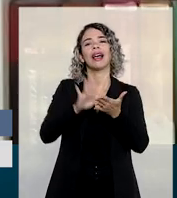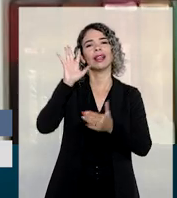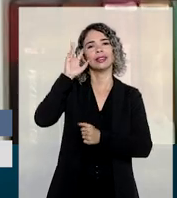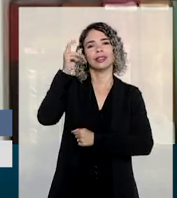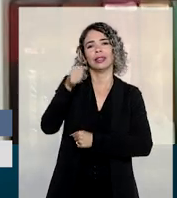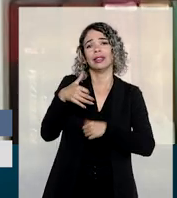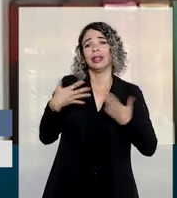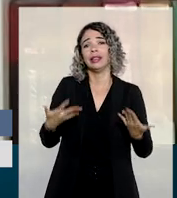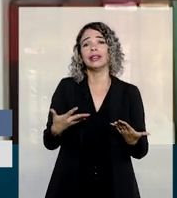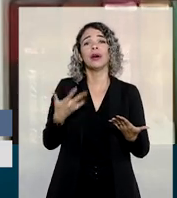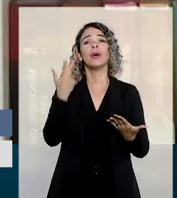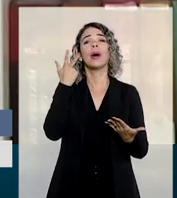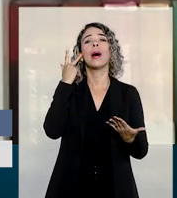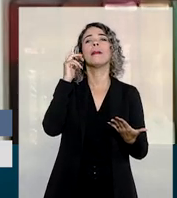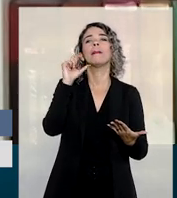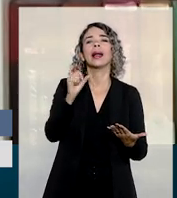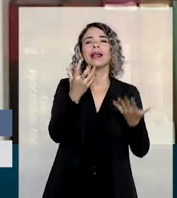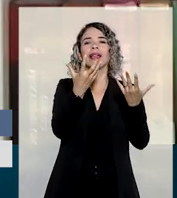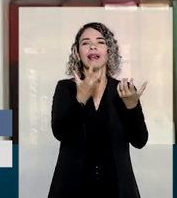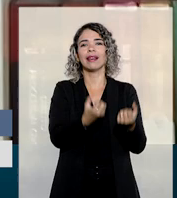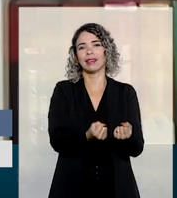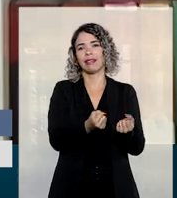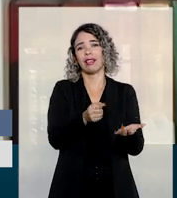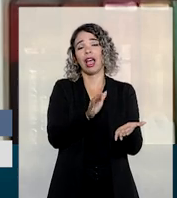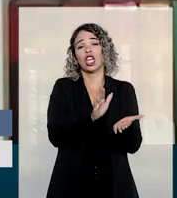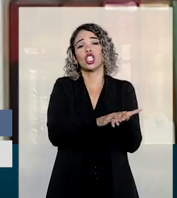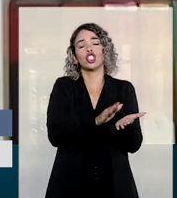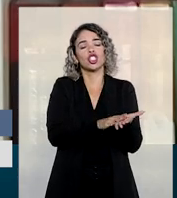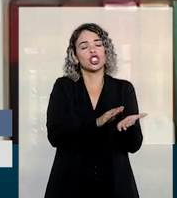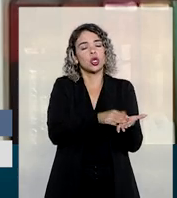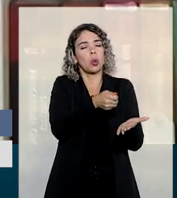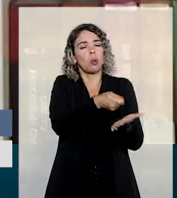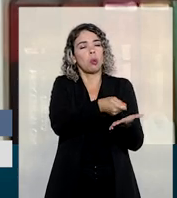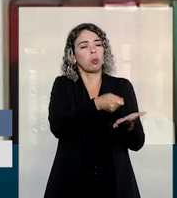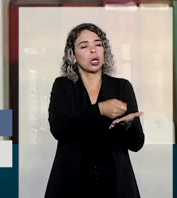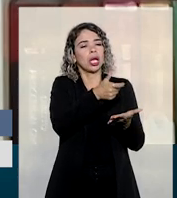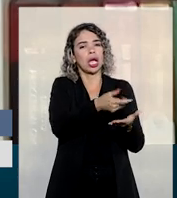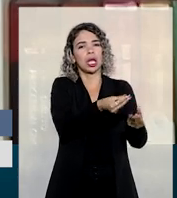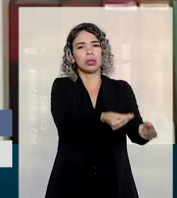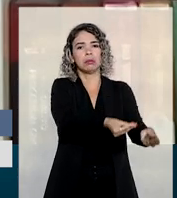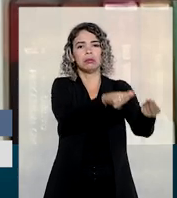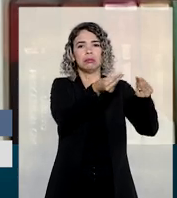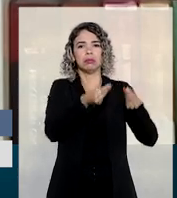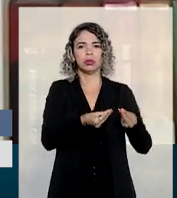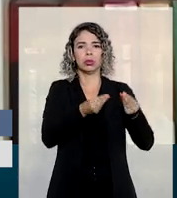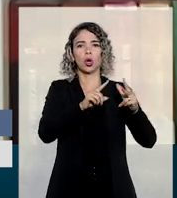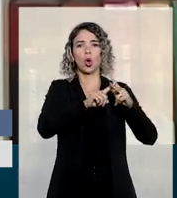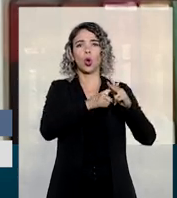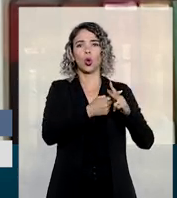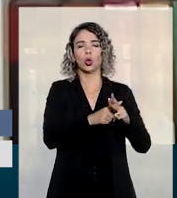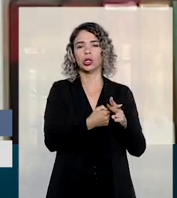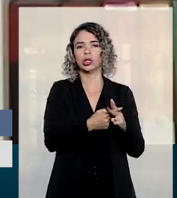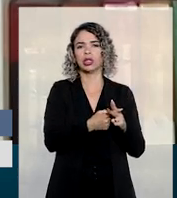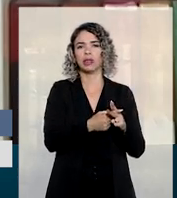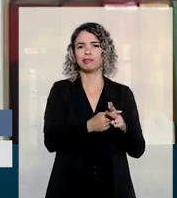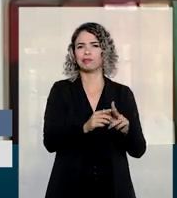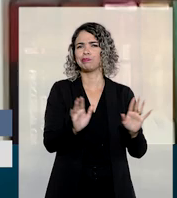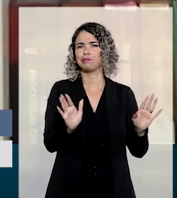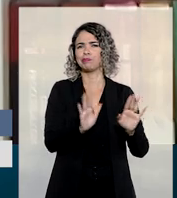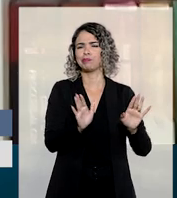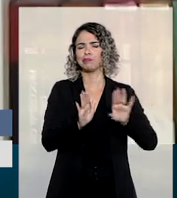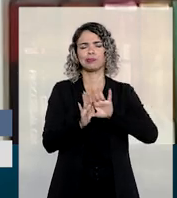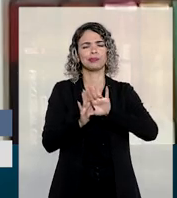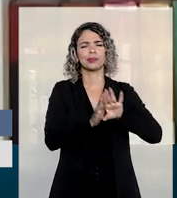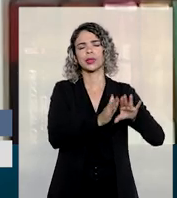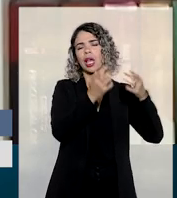interposto. E que, diante disso, não haveria lógica nenhuma de se exigir da parte recorrente que ratificasse o